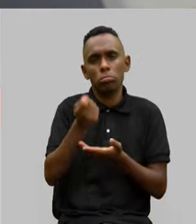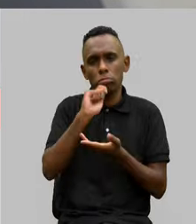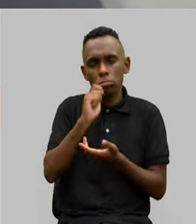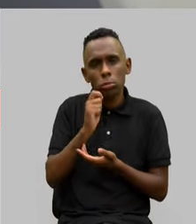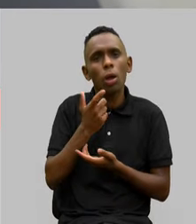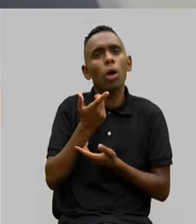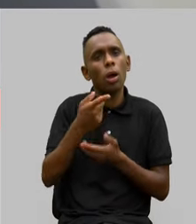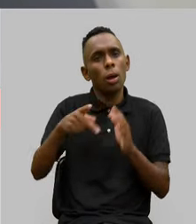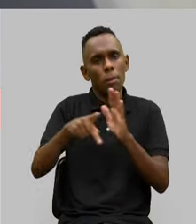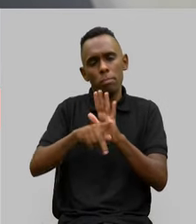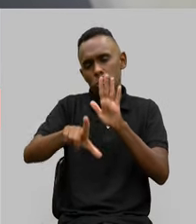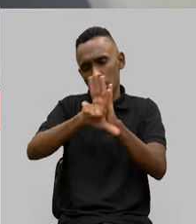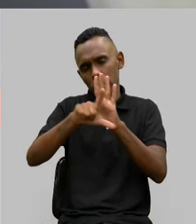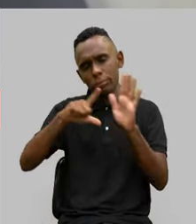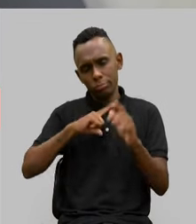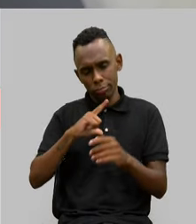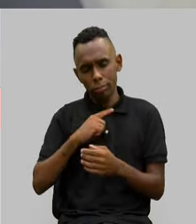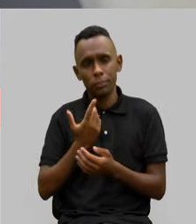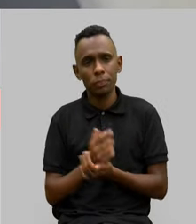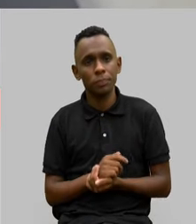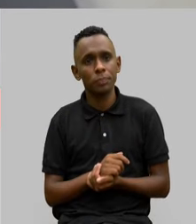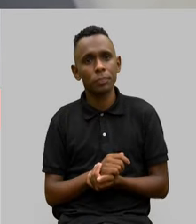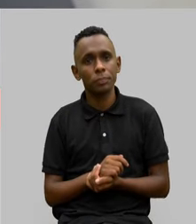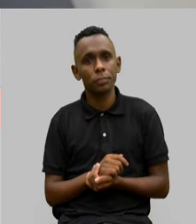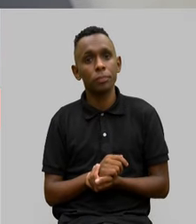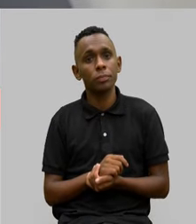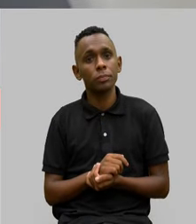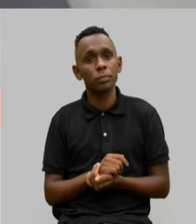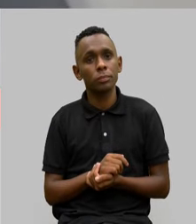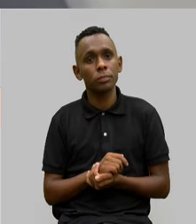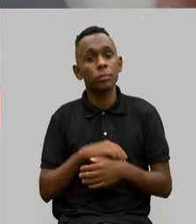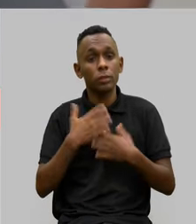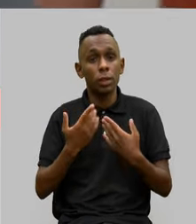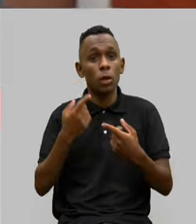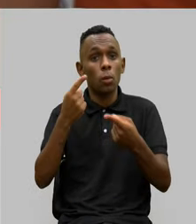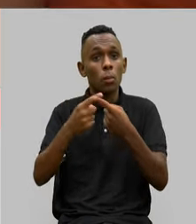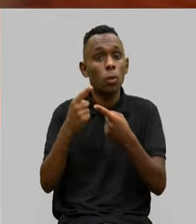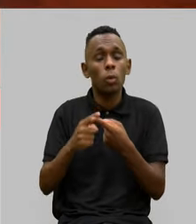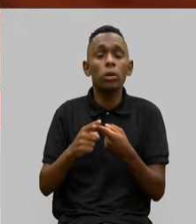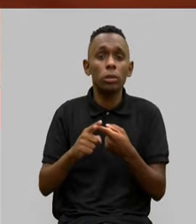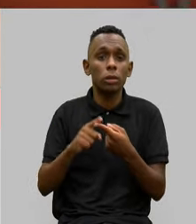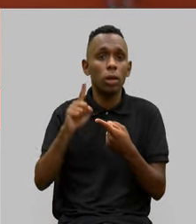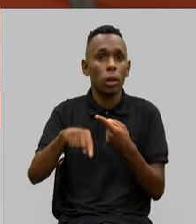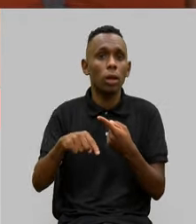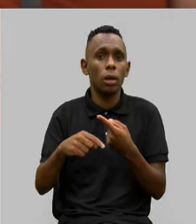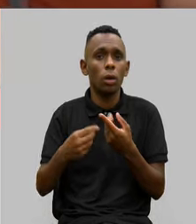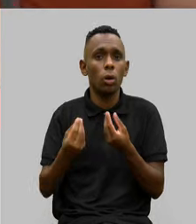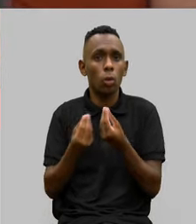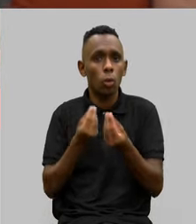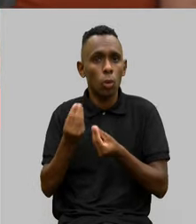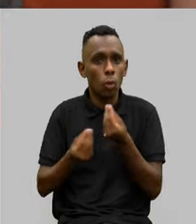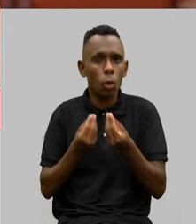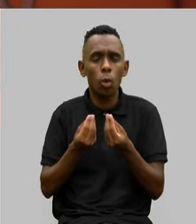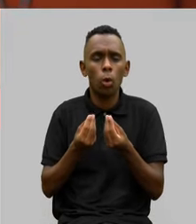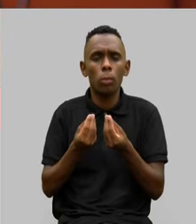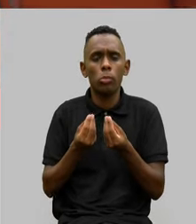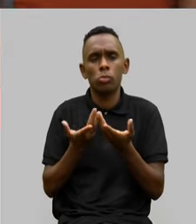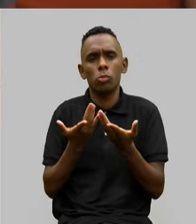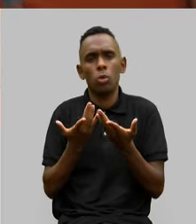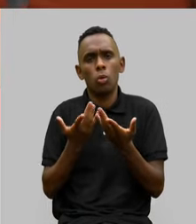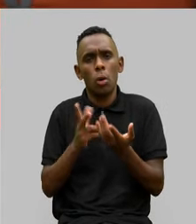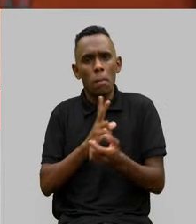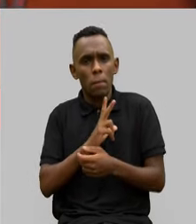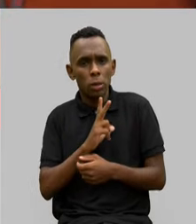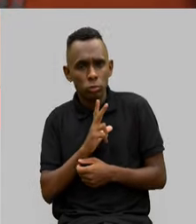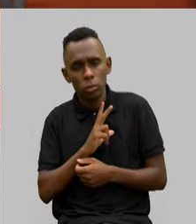28 da Lei 343 eh em função né de uma de uma ofensa ao princípio da intimidade previsto no